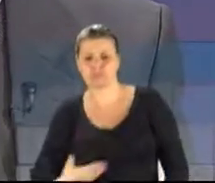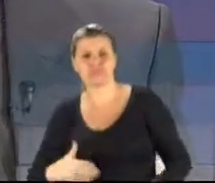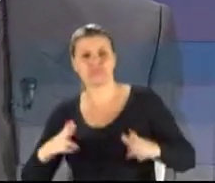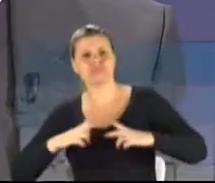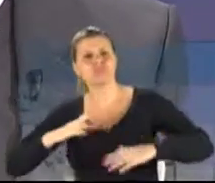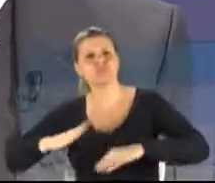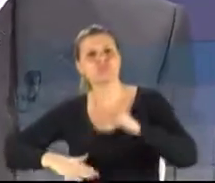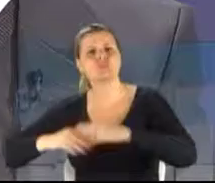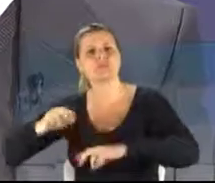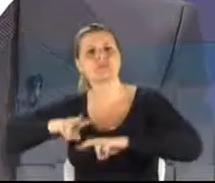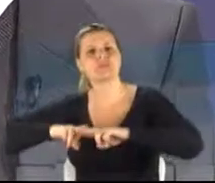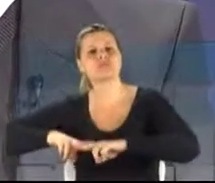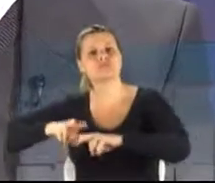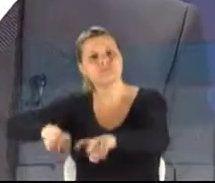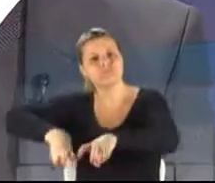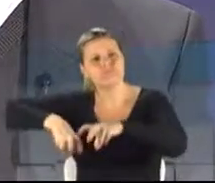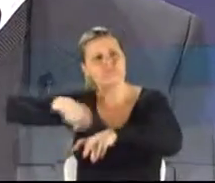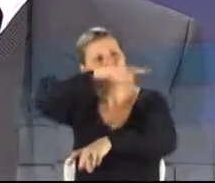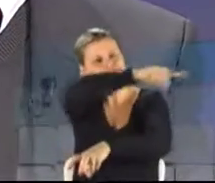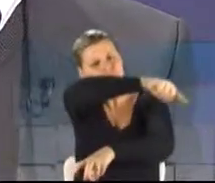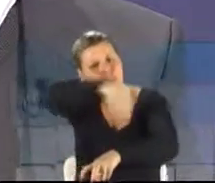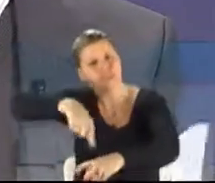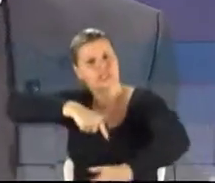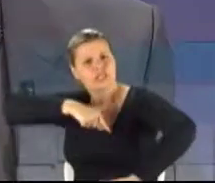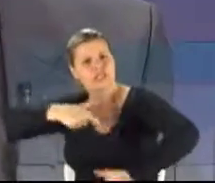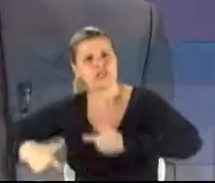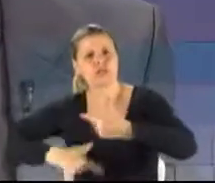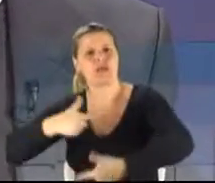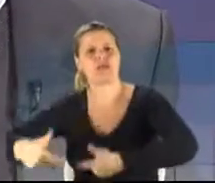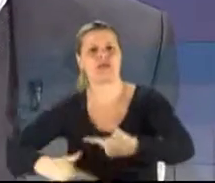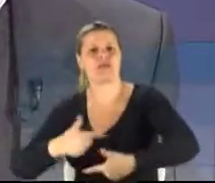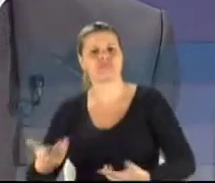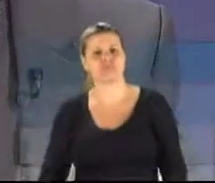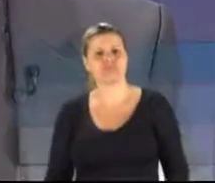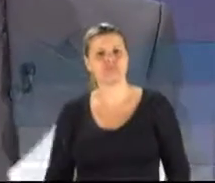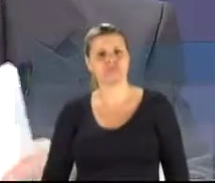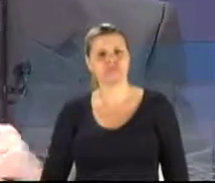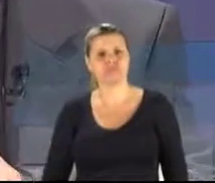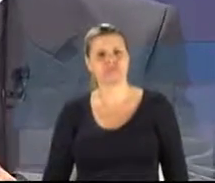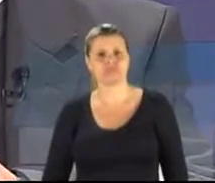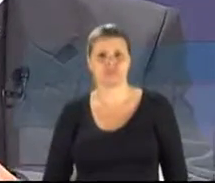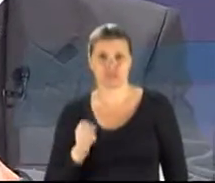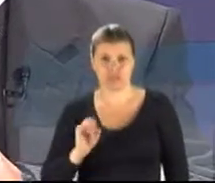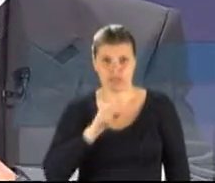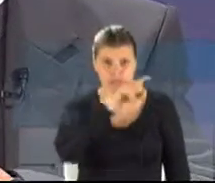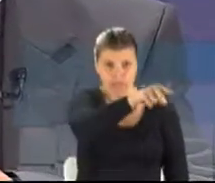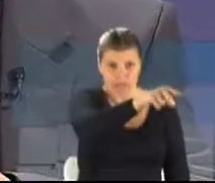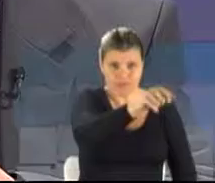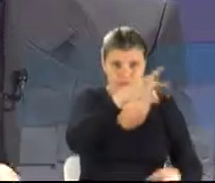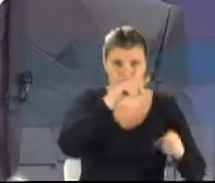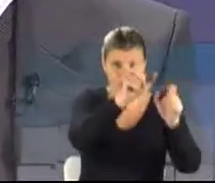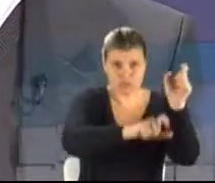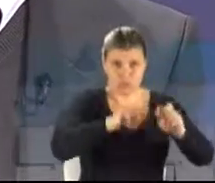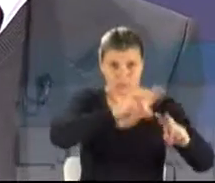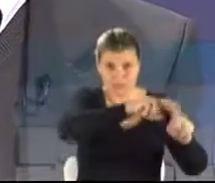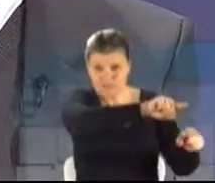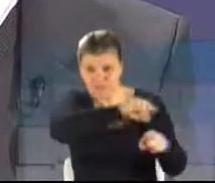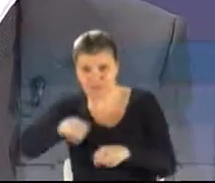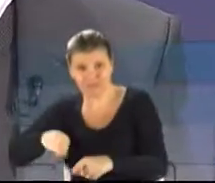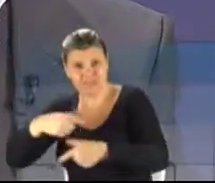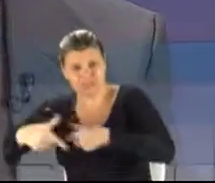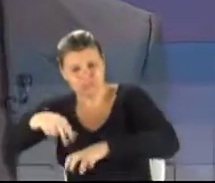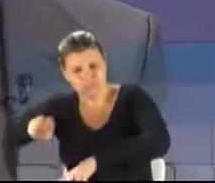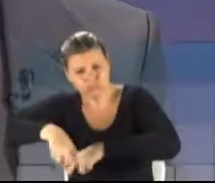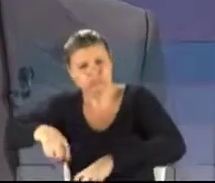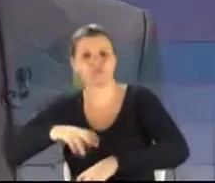industriais para que eles vão trabalhar eles têm com toda a dignidade aliás se eles forem trabalhar num presídio agrícola eles vão ter muito mais